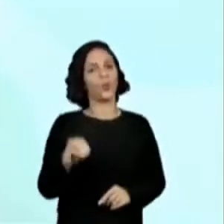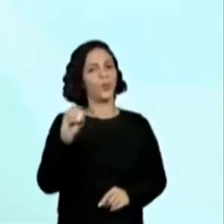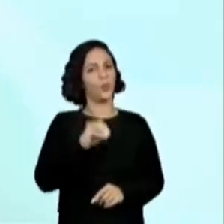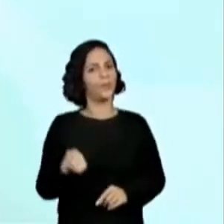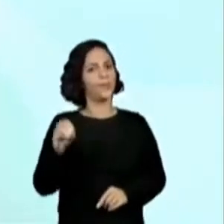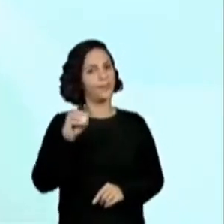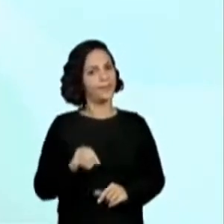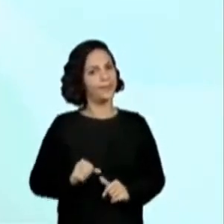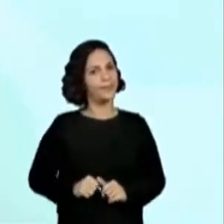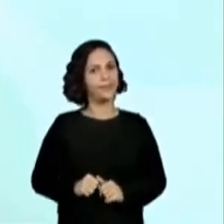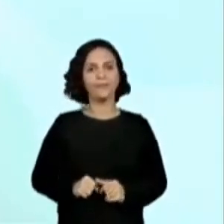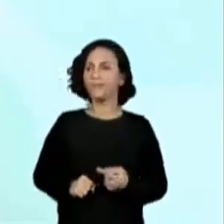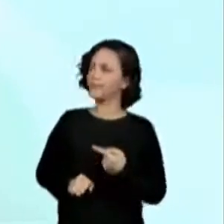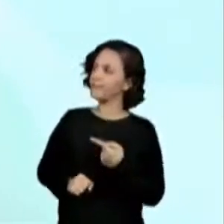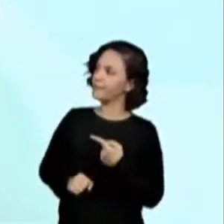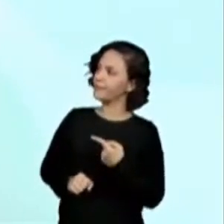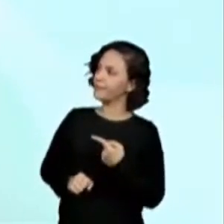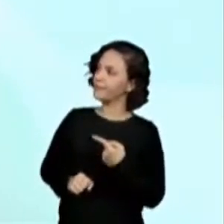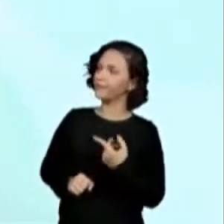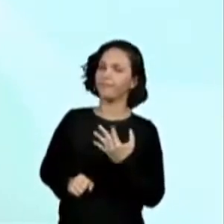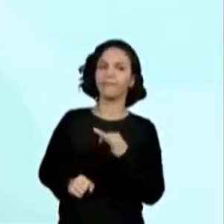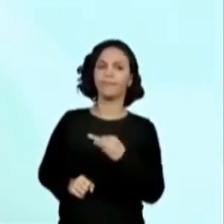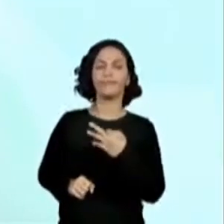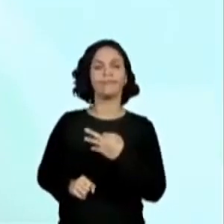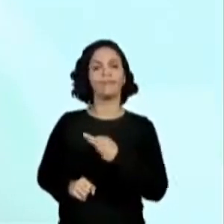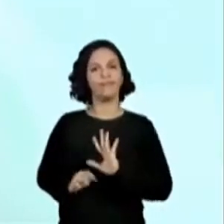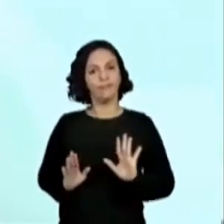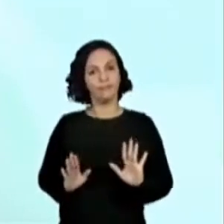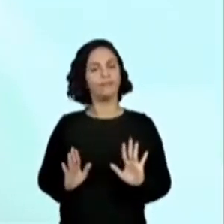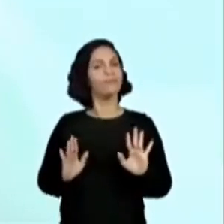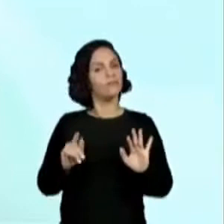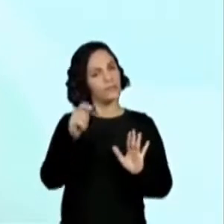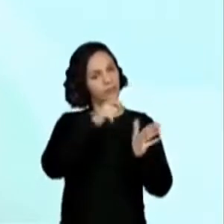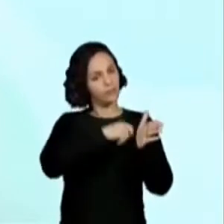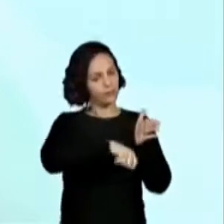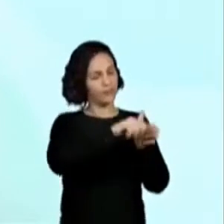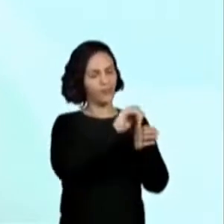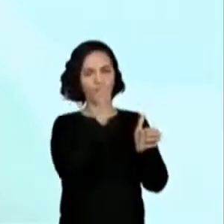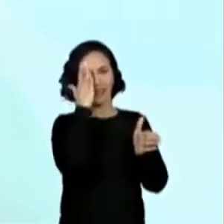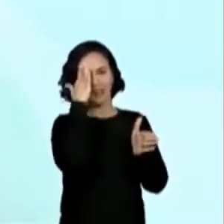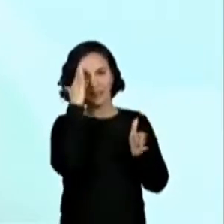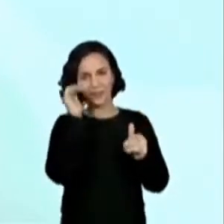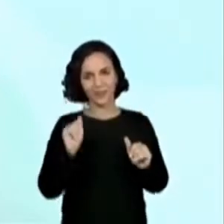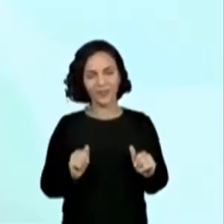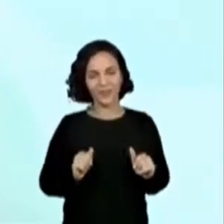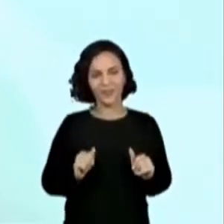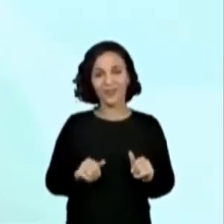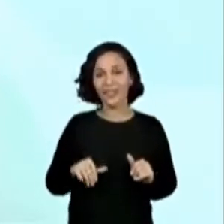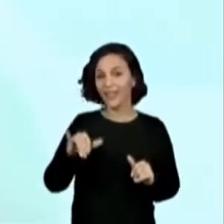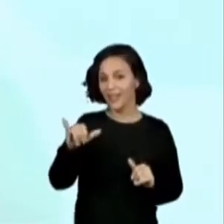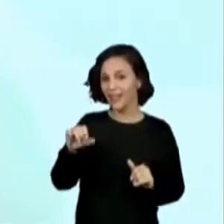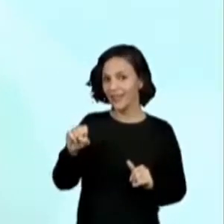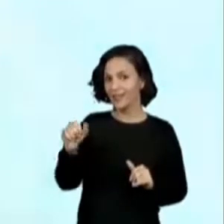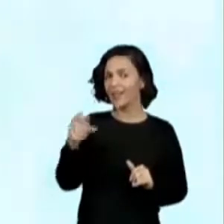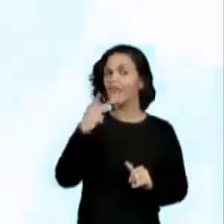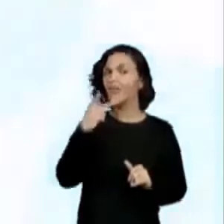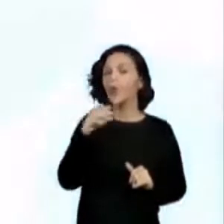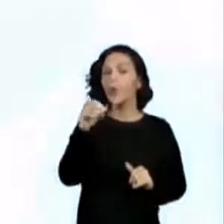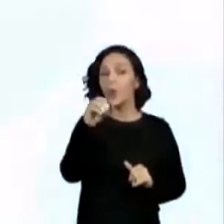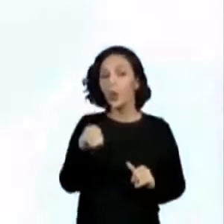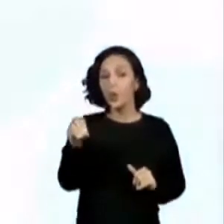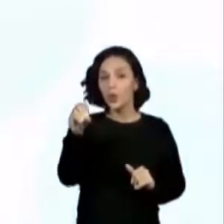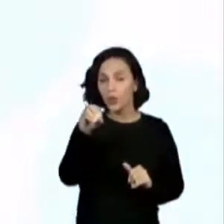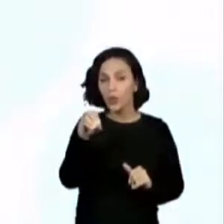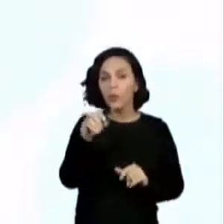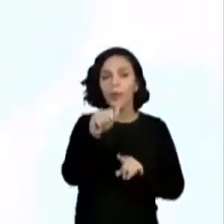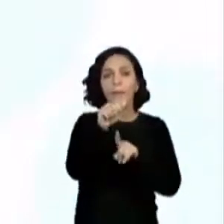20 de outubro já. Olha, circulamos aí. A Isa até já falou que outubro é o mês